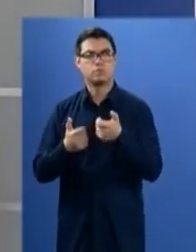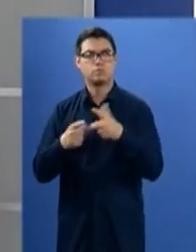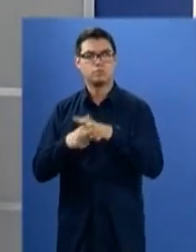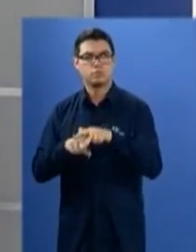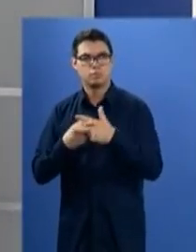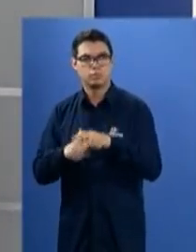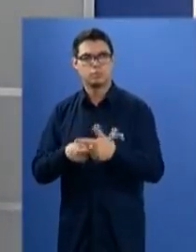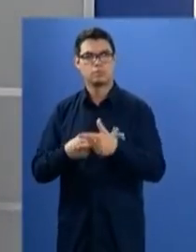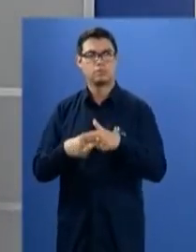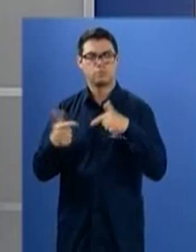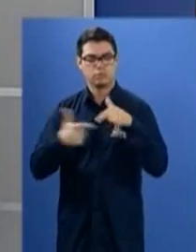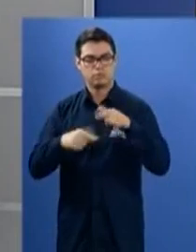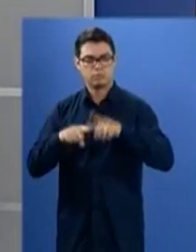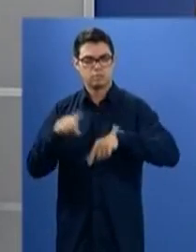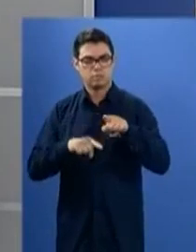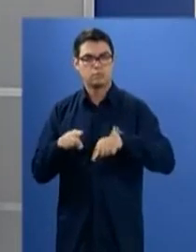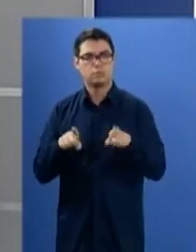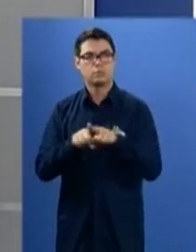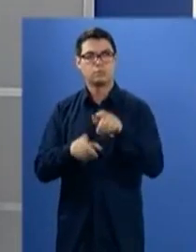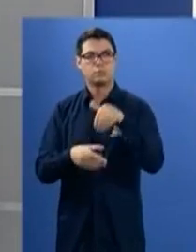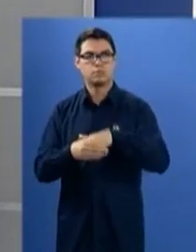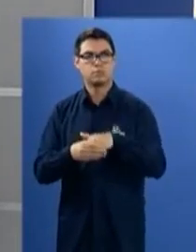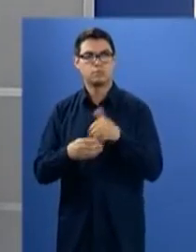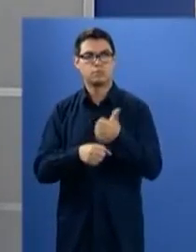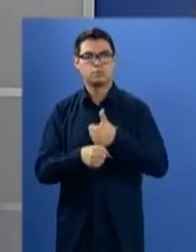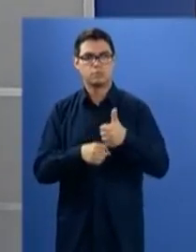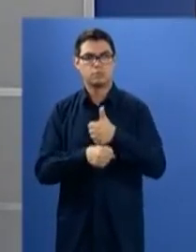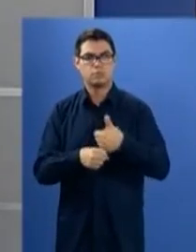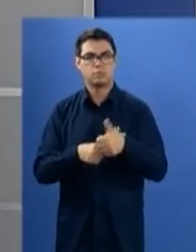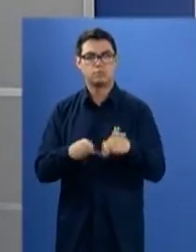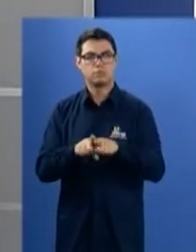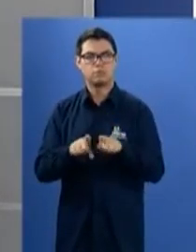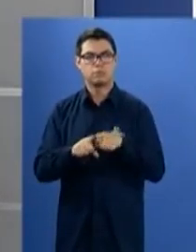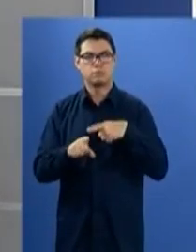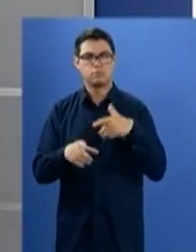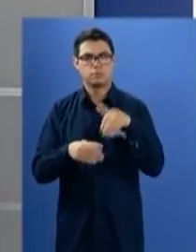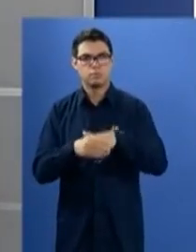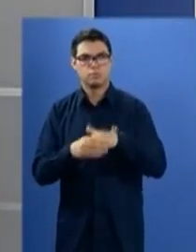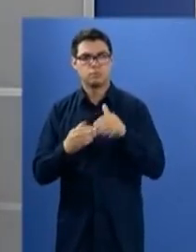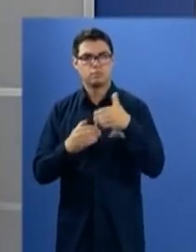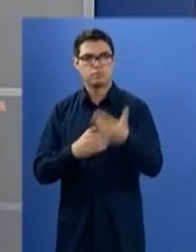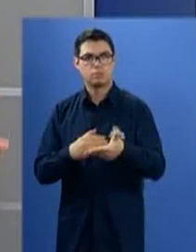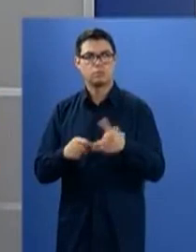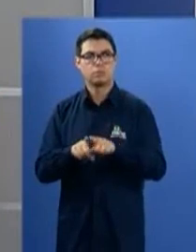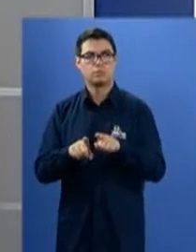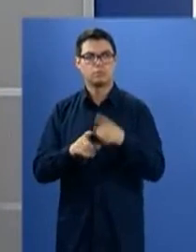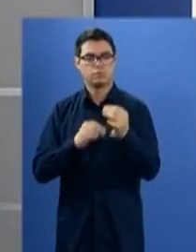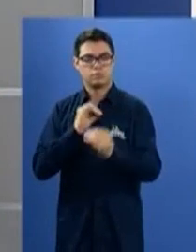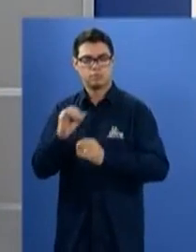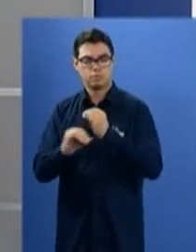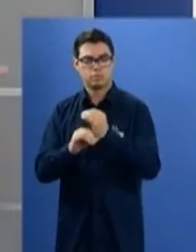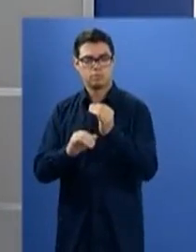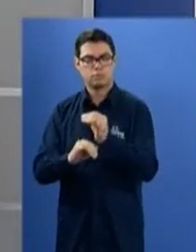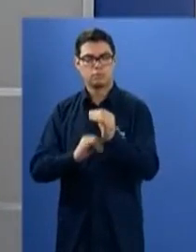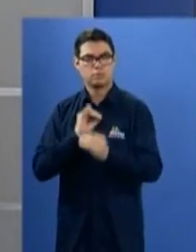os insumos, as técnicas de gerenciamento, os meios de transporte interno e externo, a